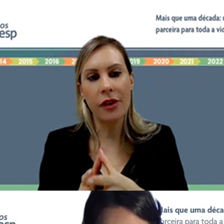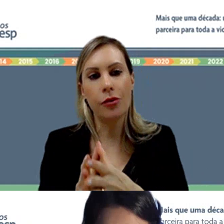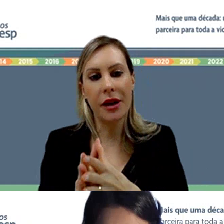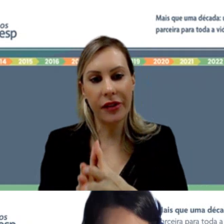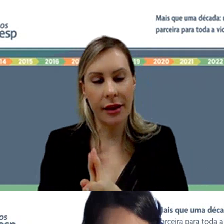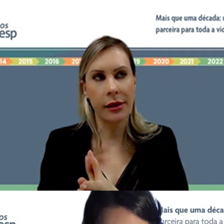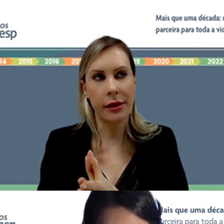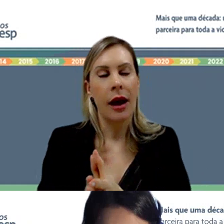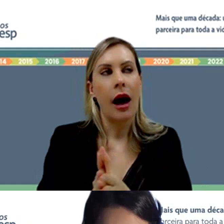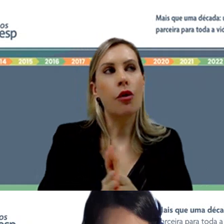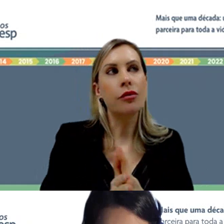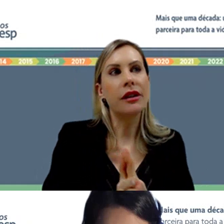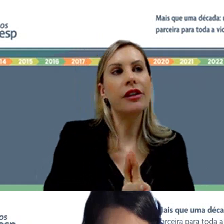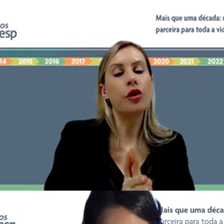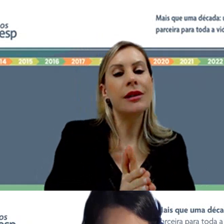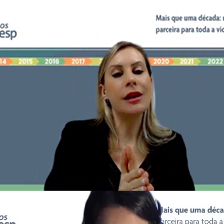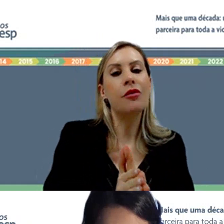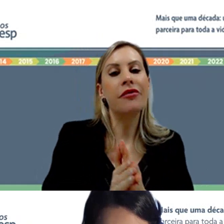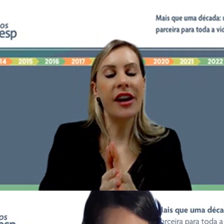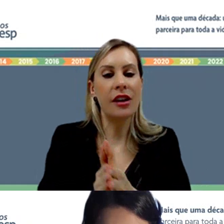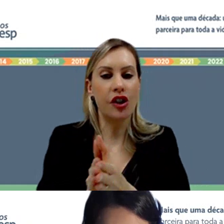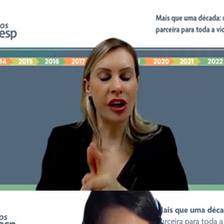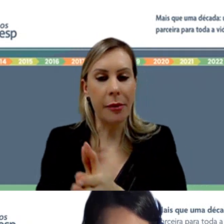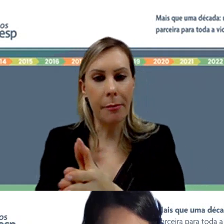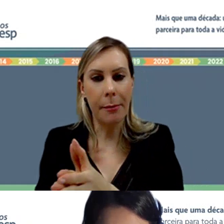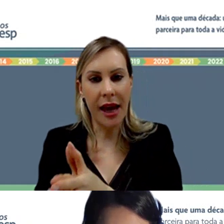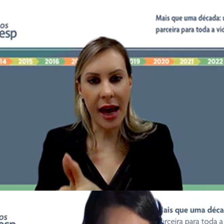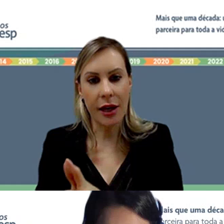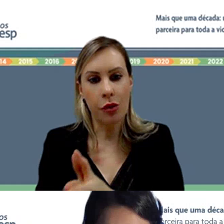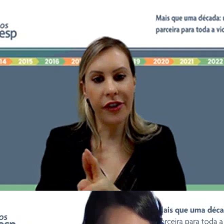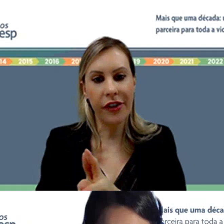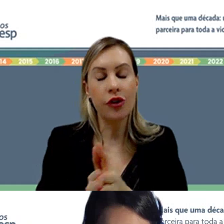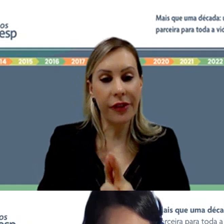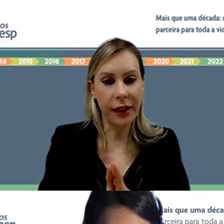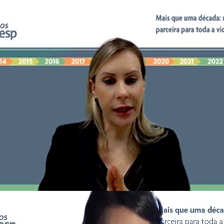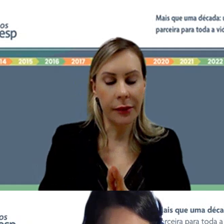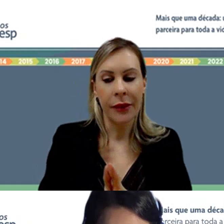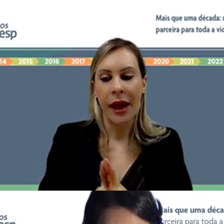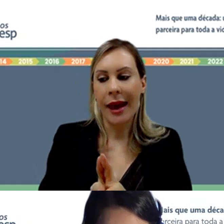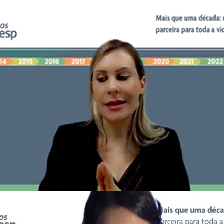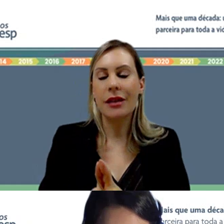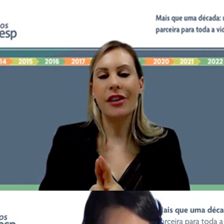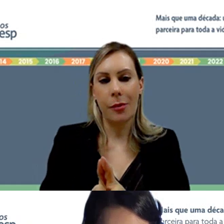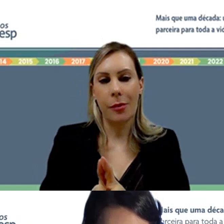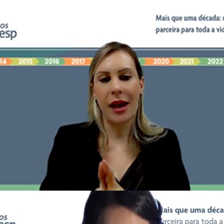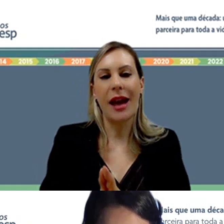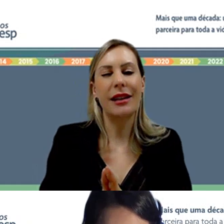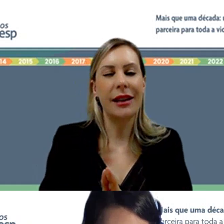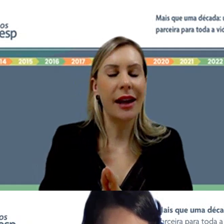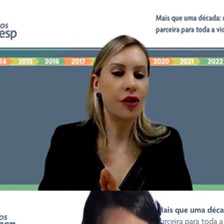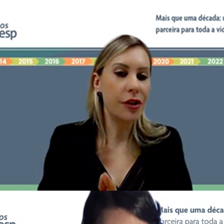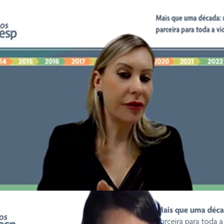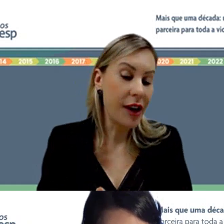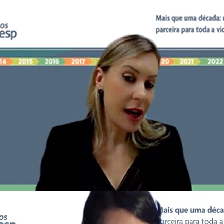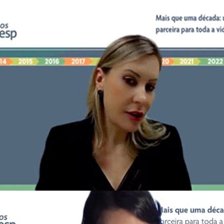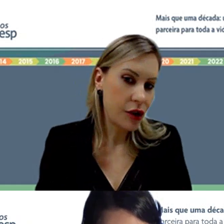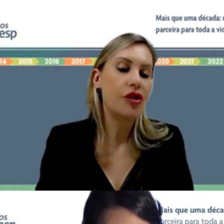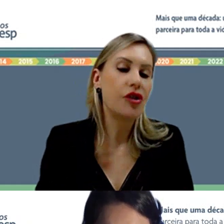com P de previdência. Alguns servidores têm o VGBL, com V de vida. Esse VGBL, ele